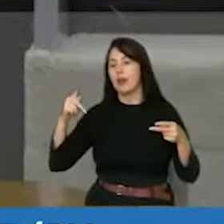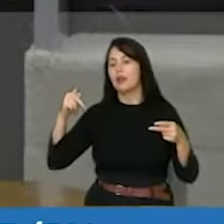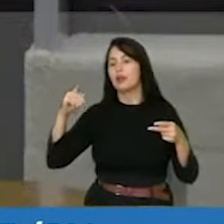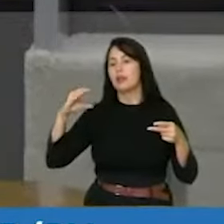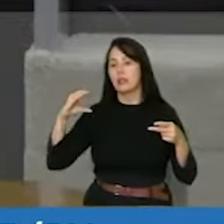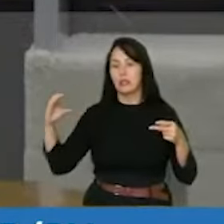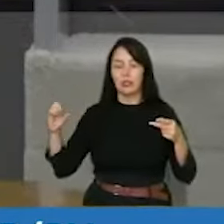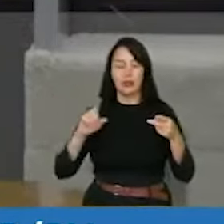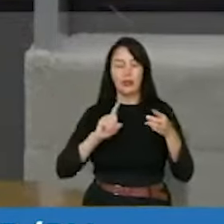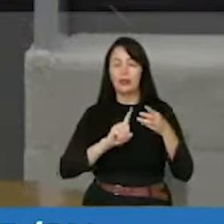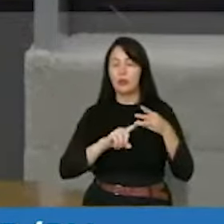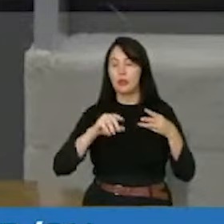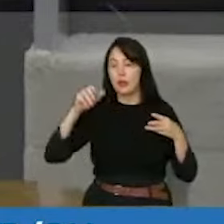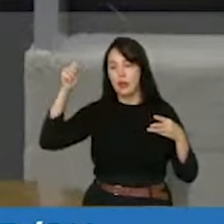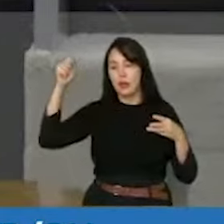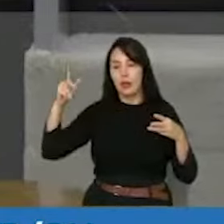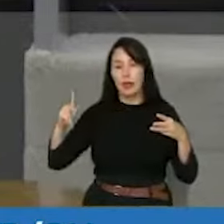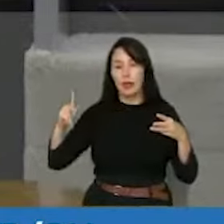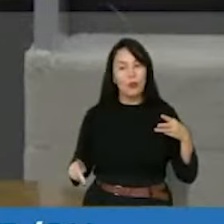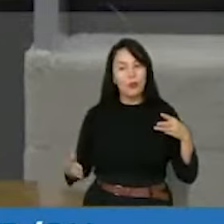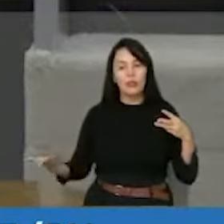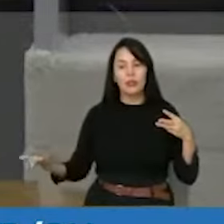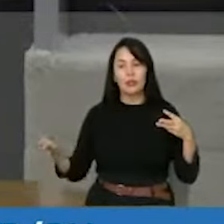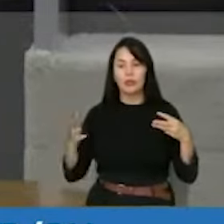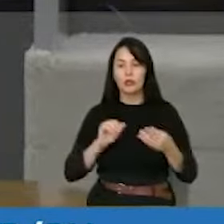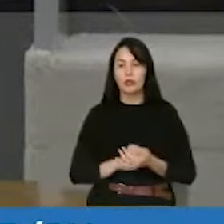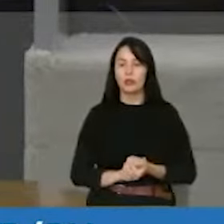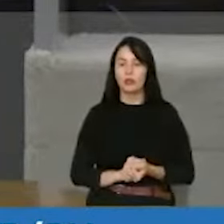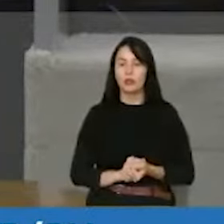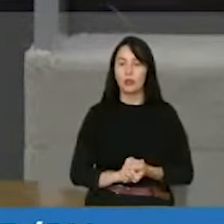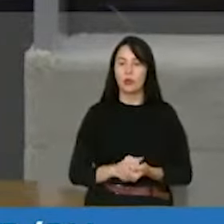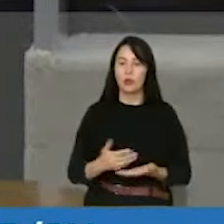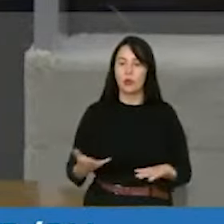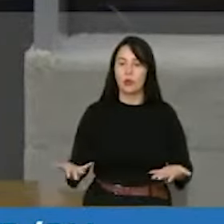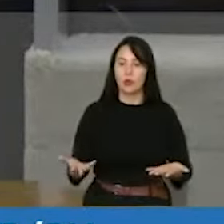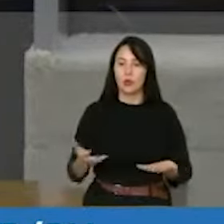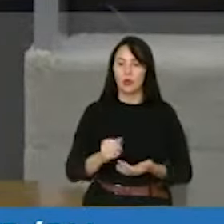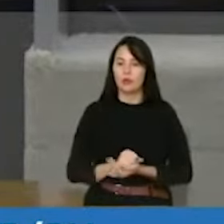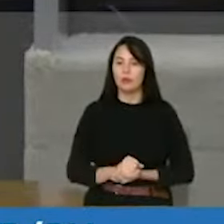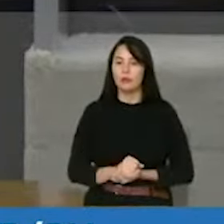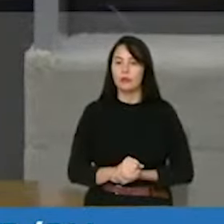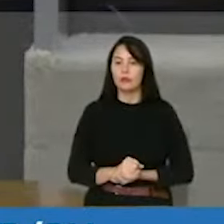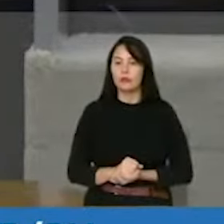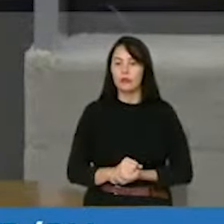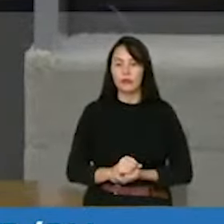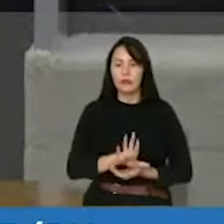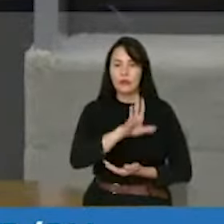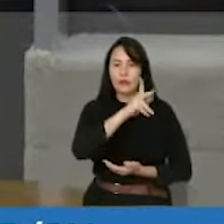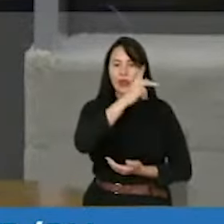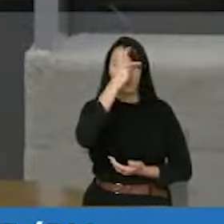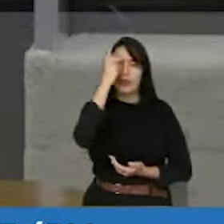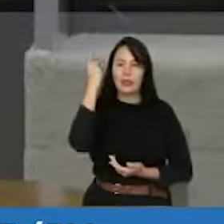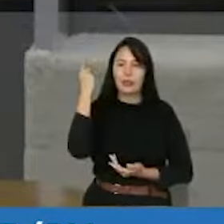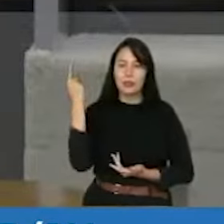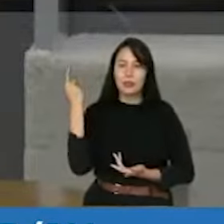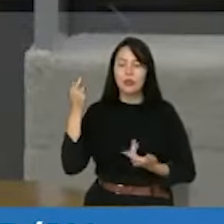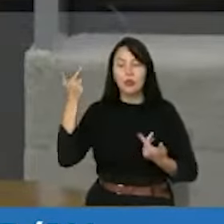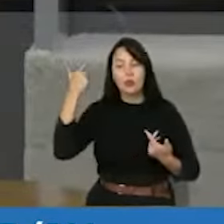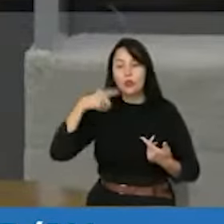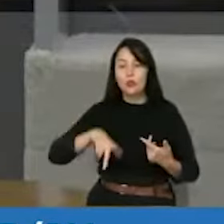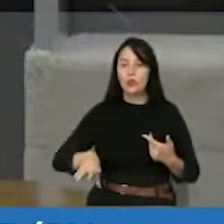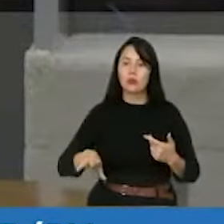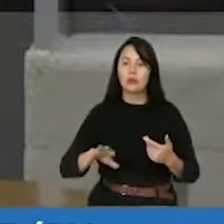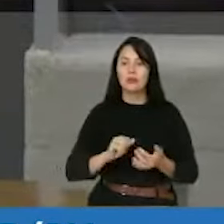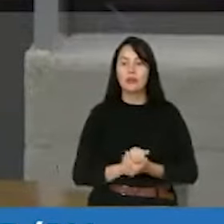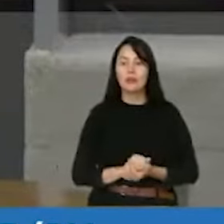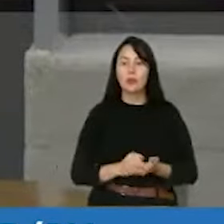você tem uma política de recuperação do poder de compra do salário mínimo. Tudo isso,